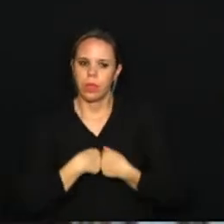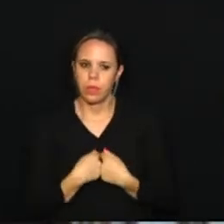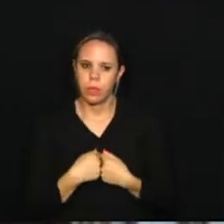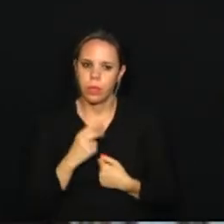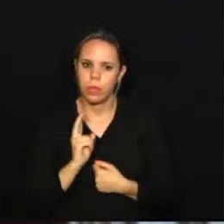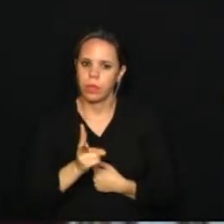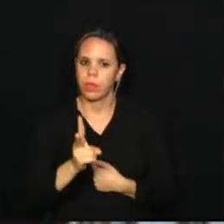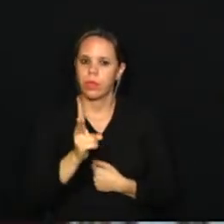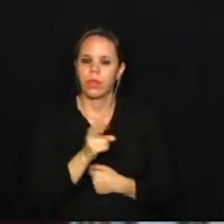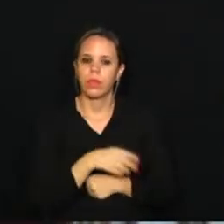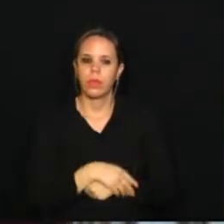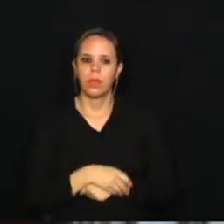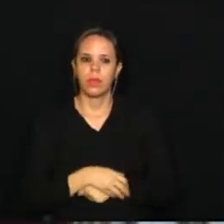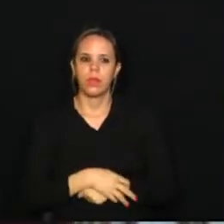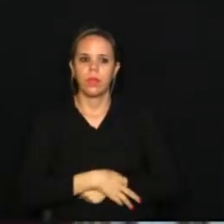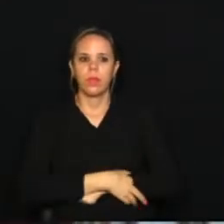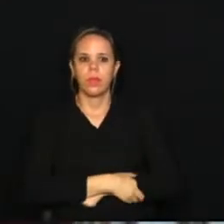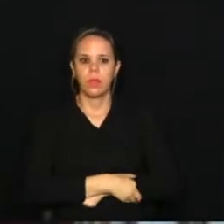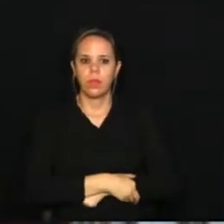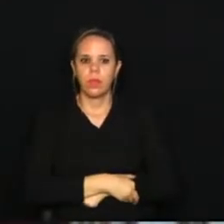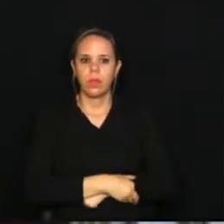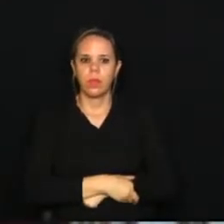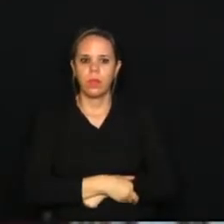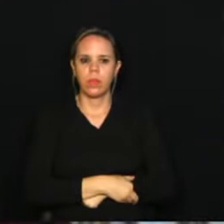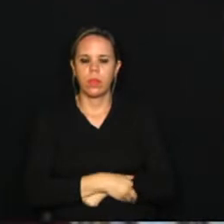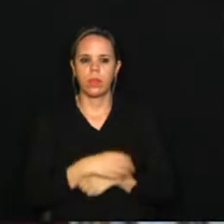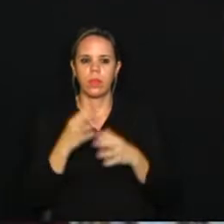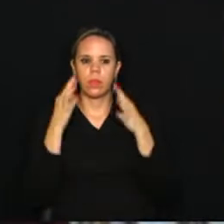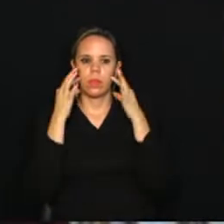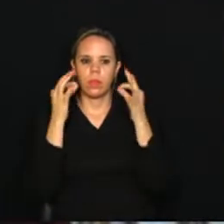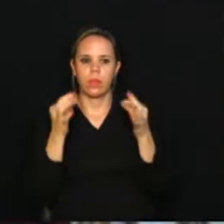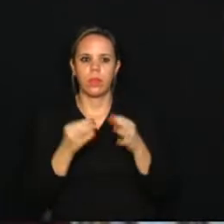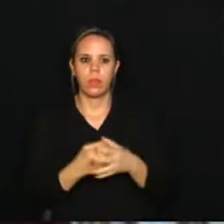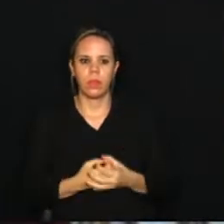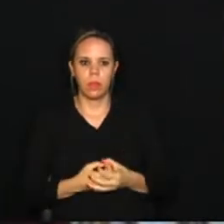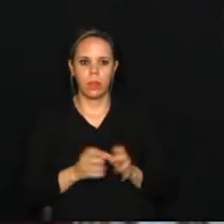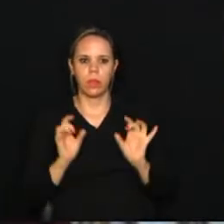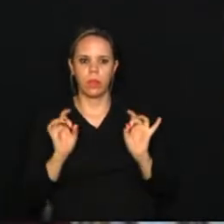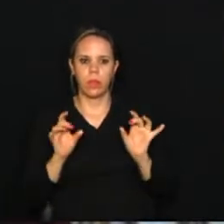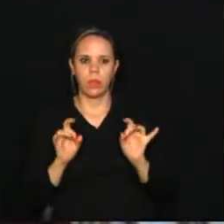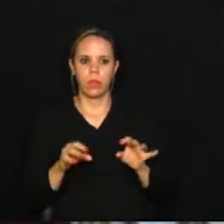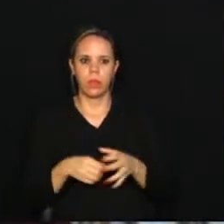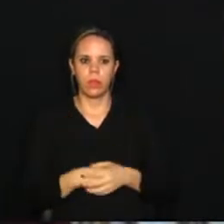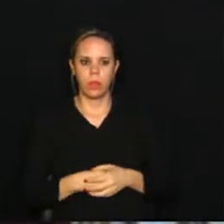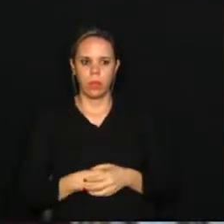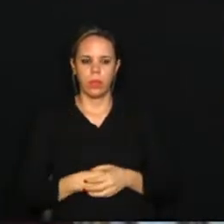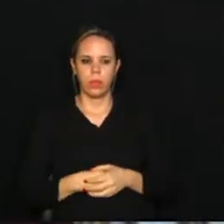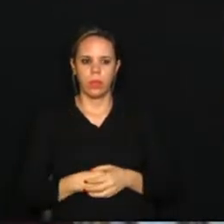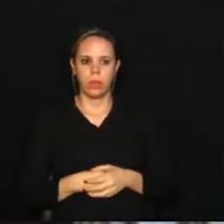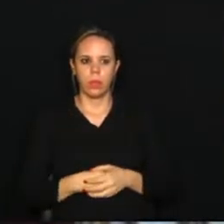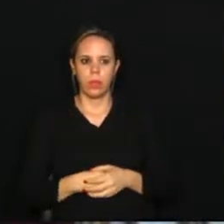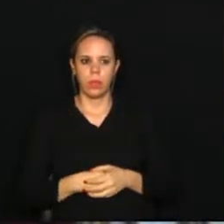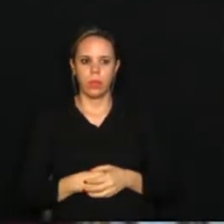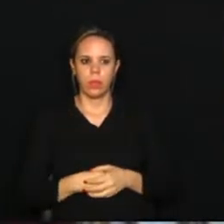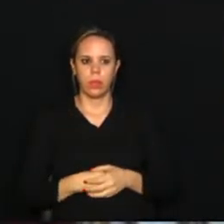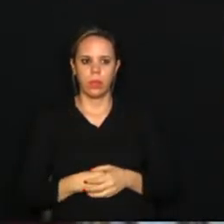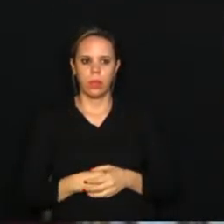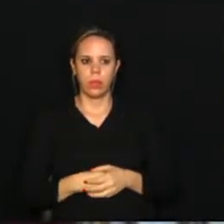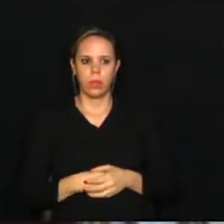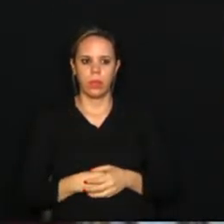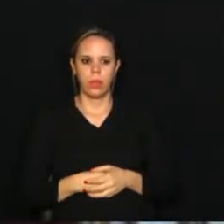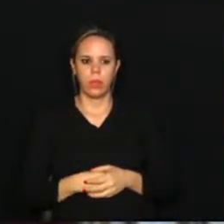continua precisando de atenção muito especial, né? E com